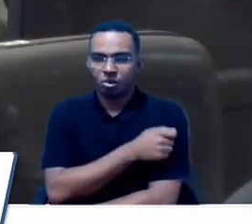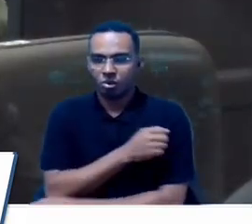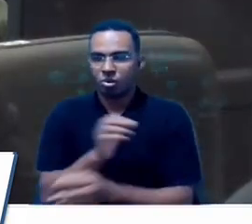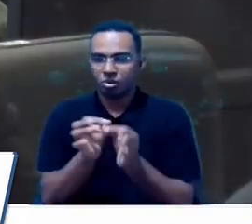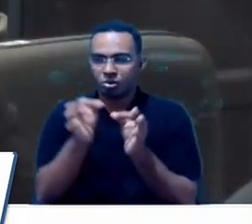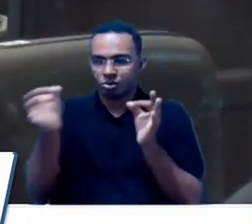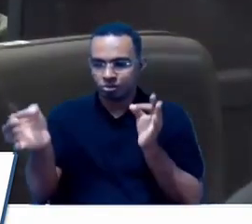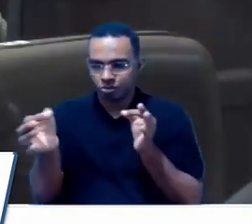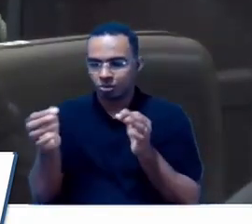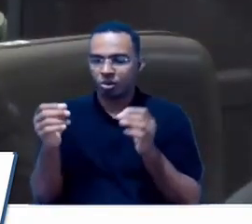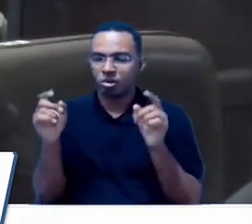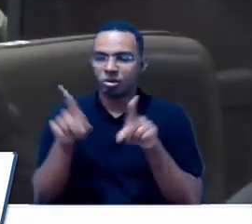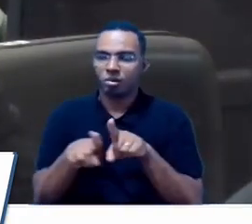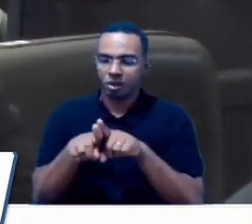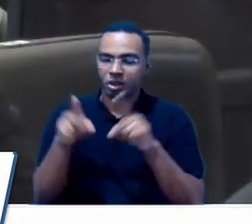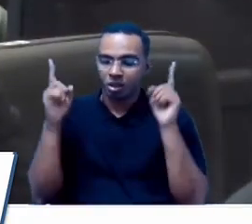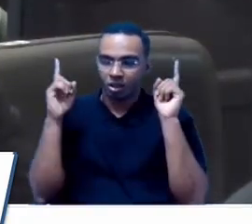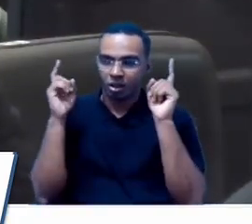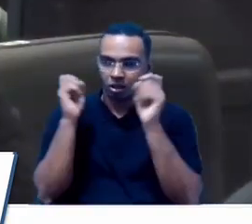devido à dificuldade ali